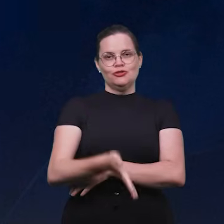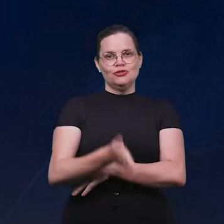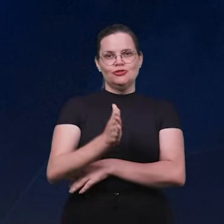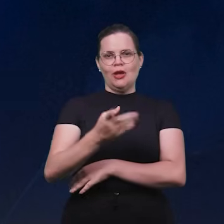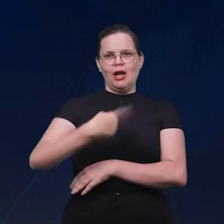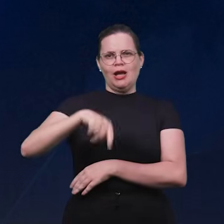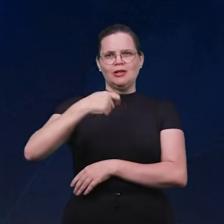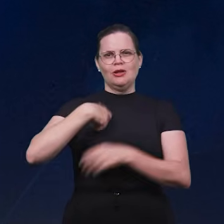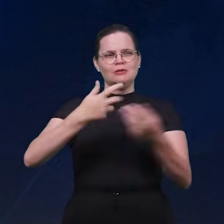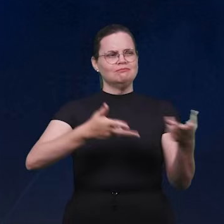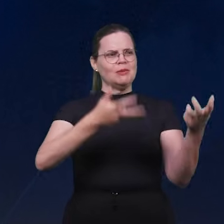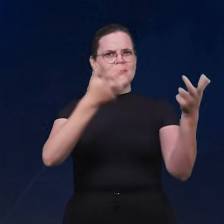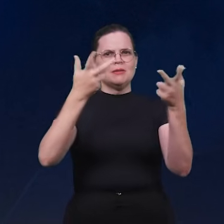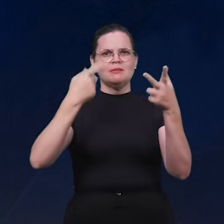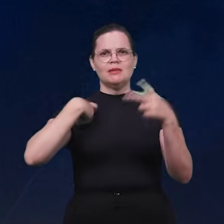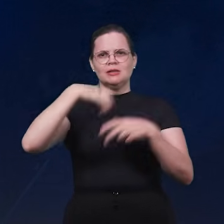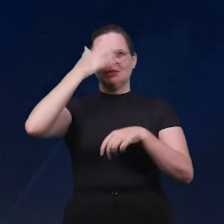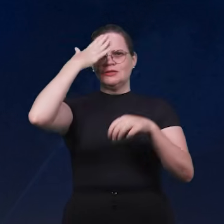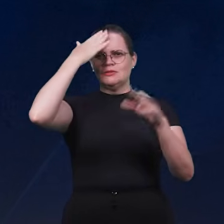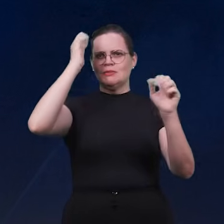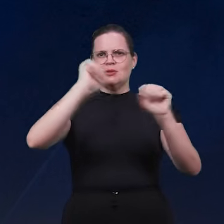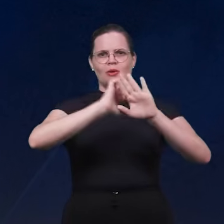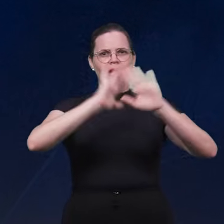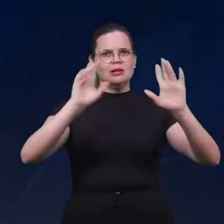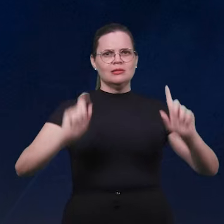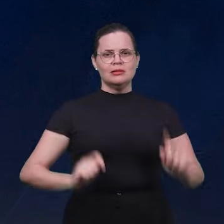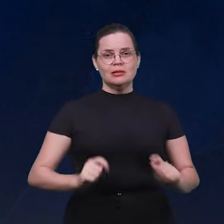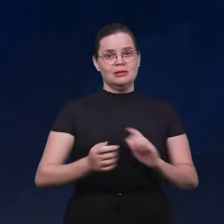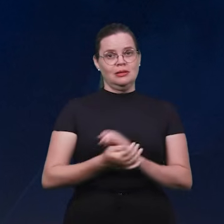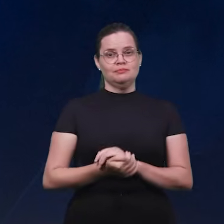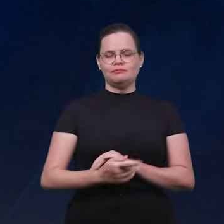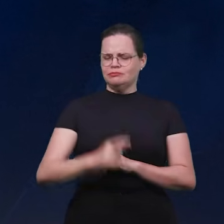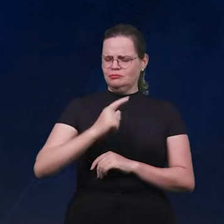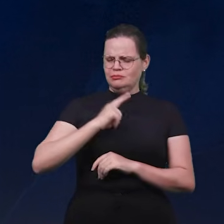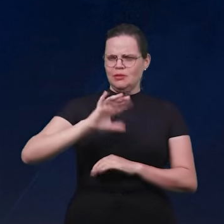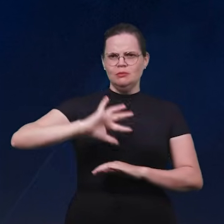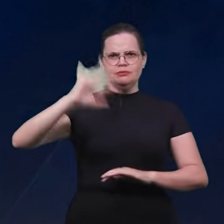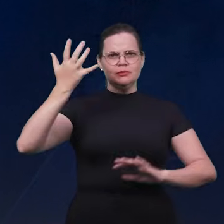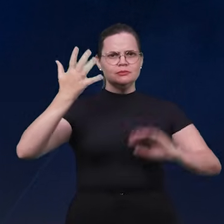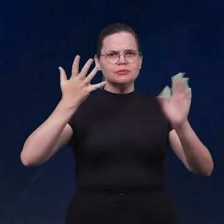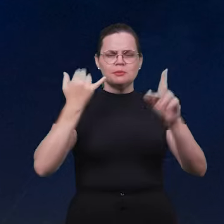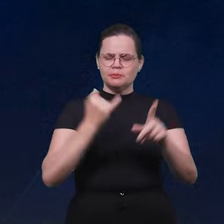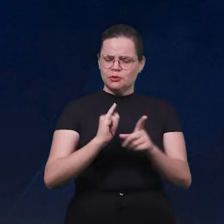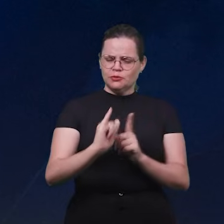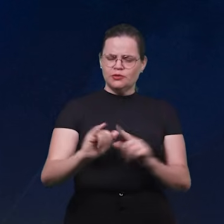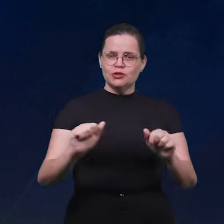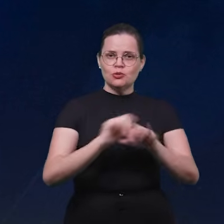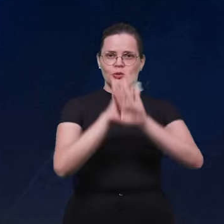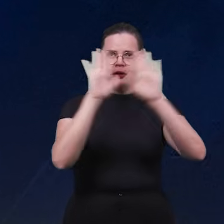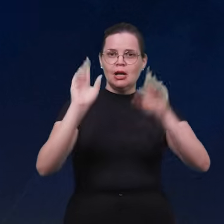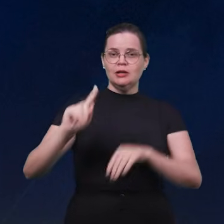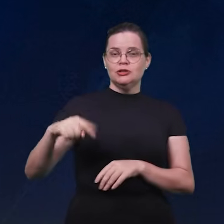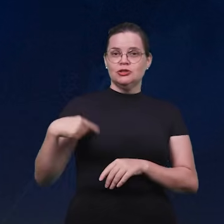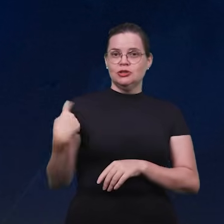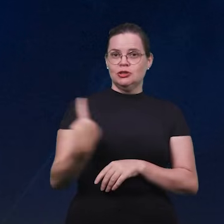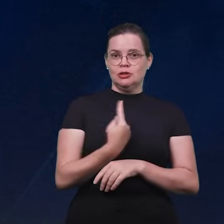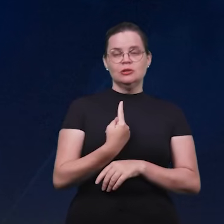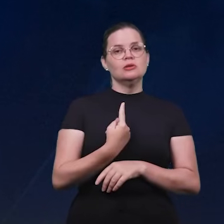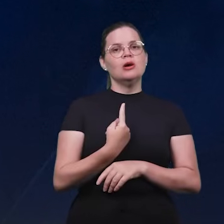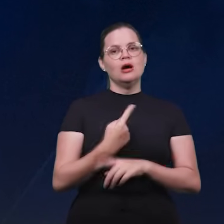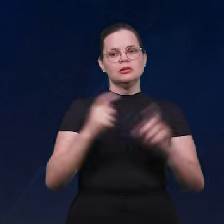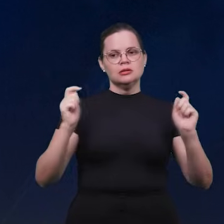forma clara em nossos dias. São verdadeiros marcos proféticos que nos precisam ou